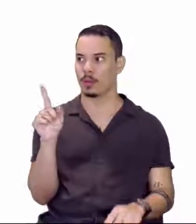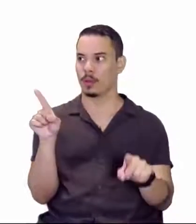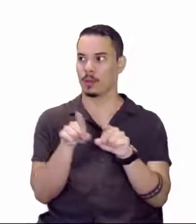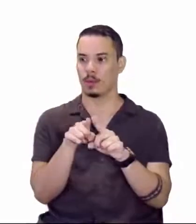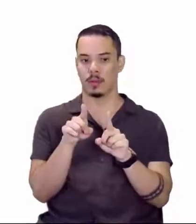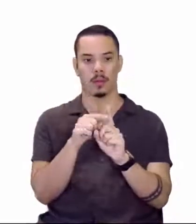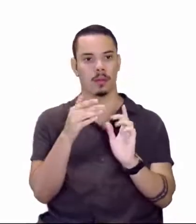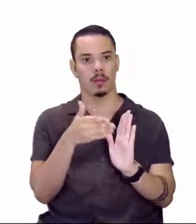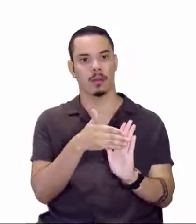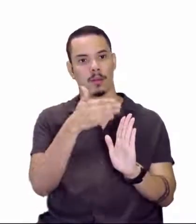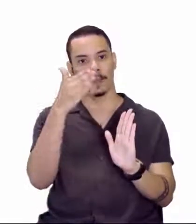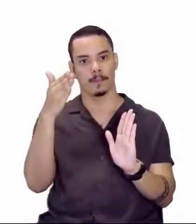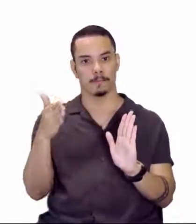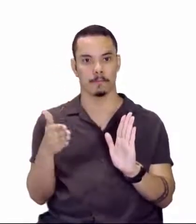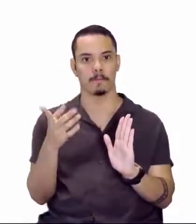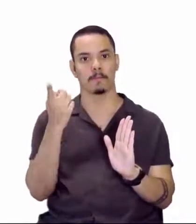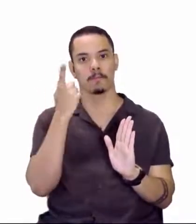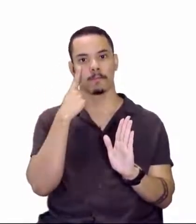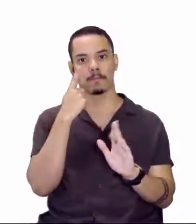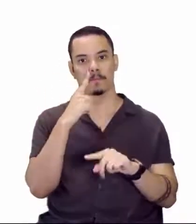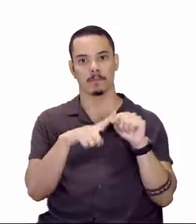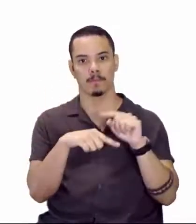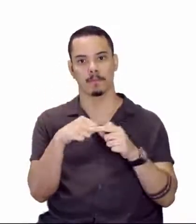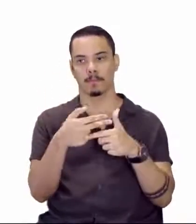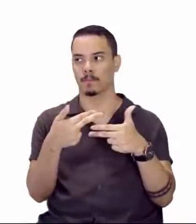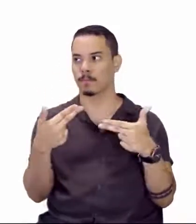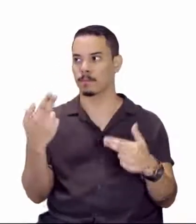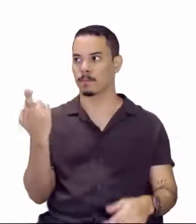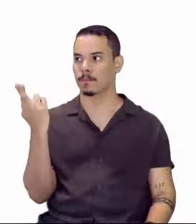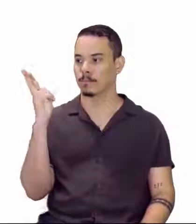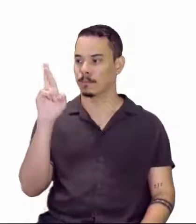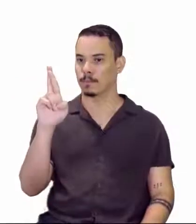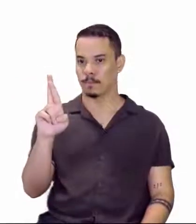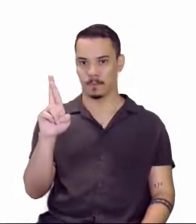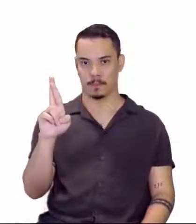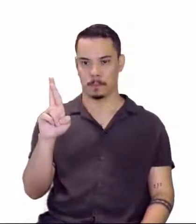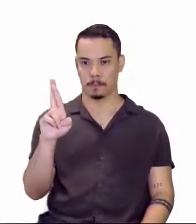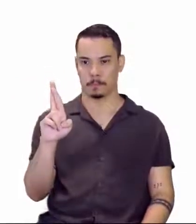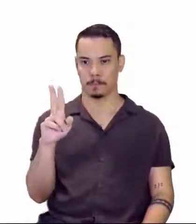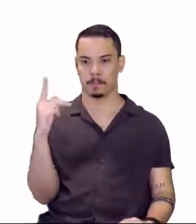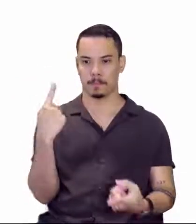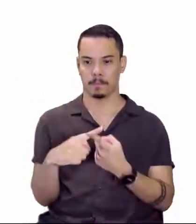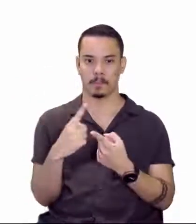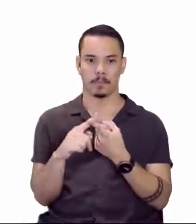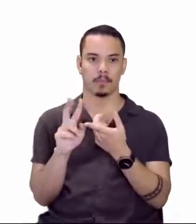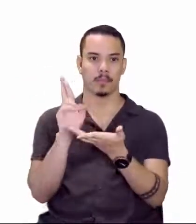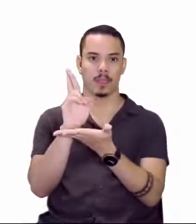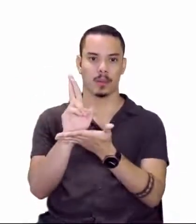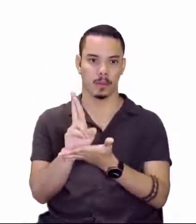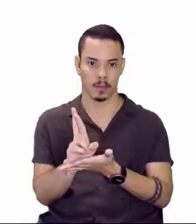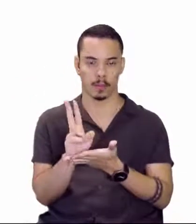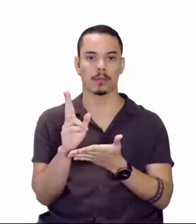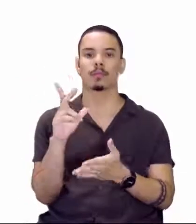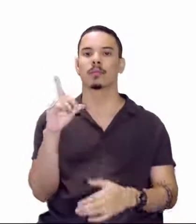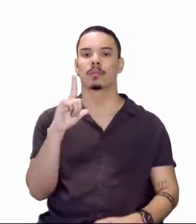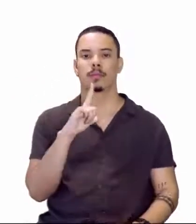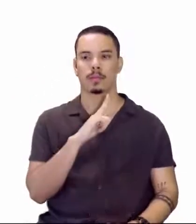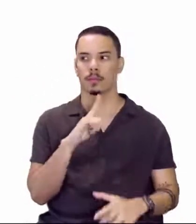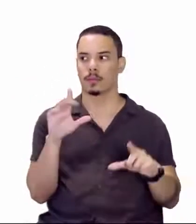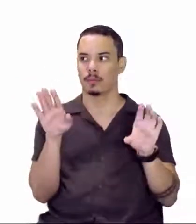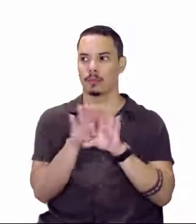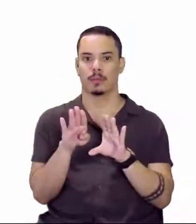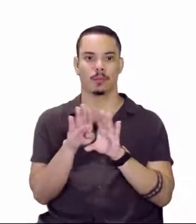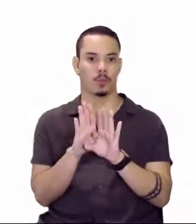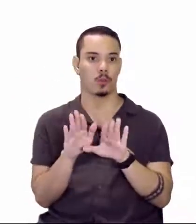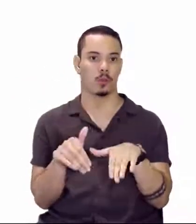sequência, vamos ver os elementos representativos. Os elementos representativos, eles são também aqueles